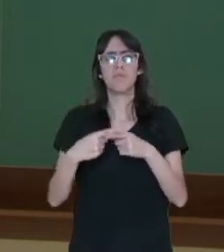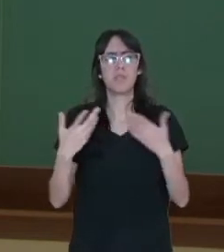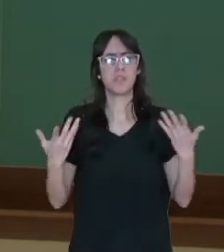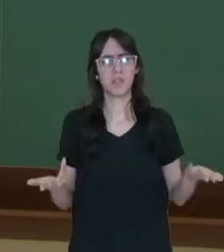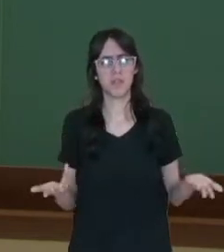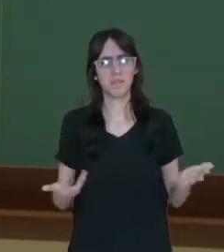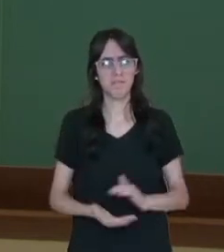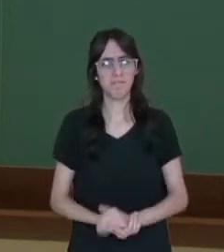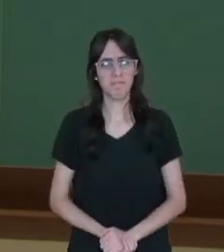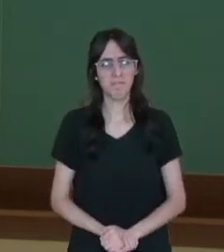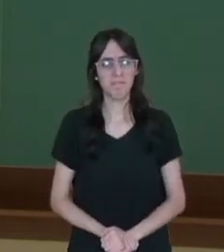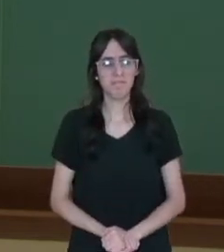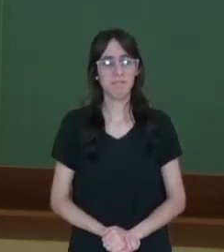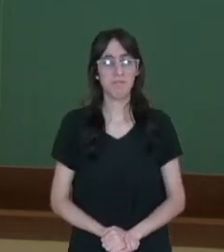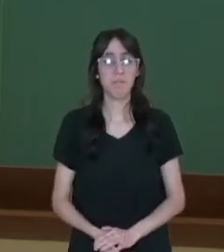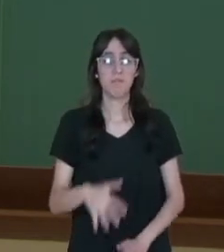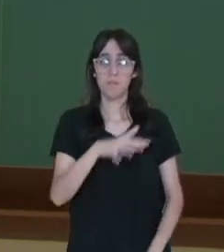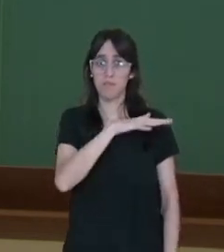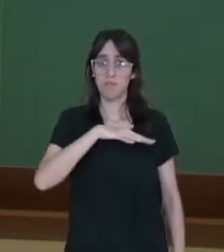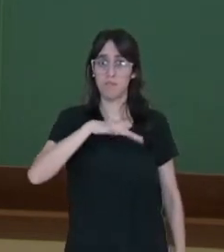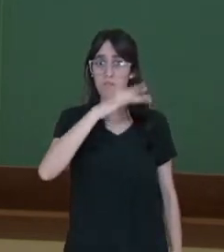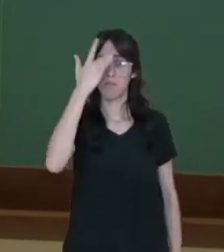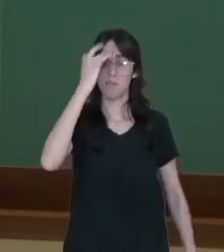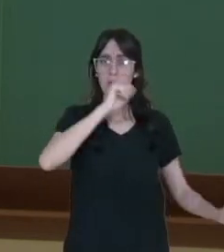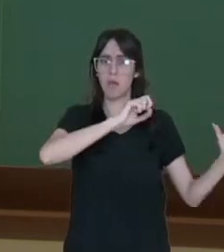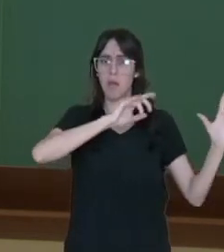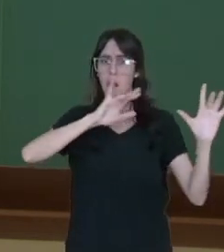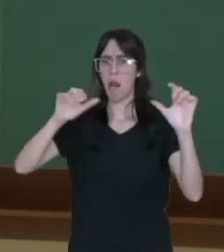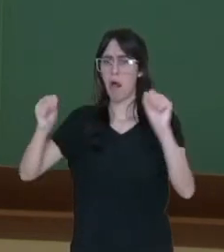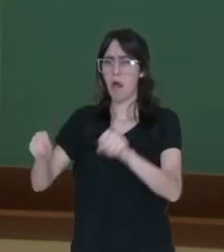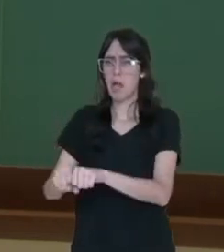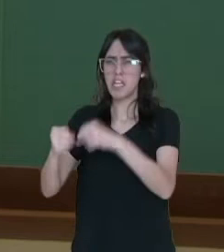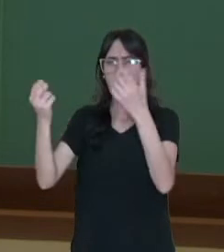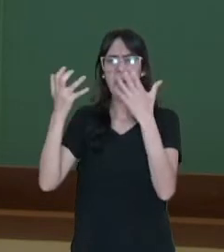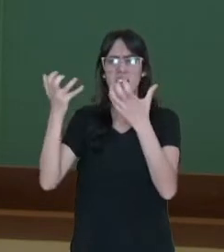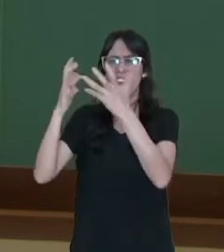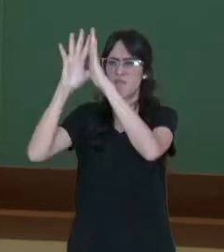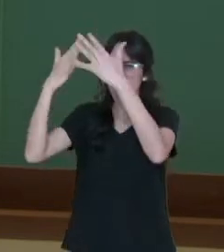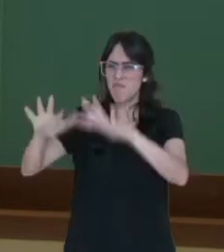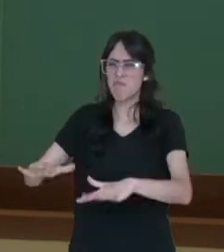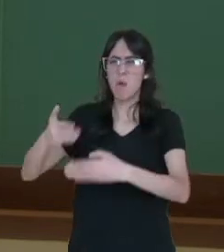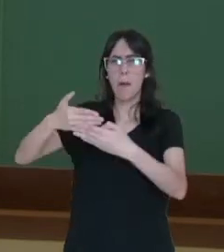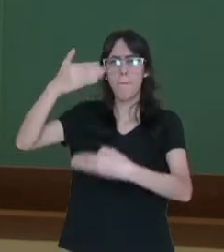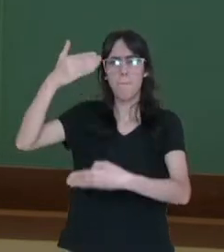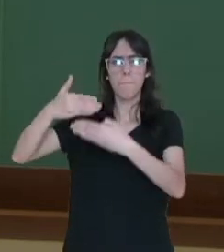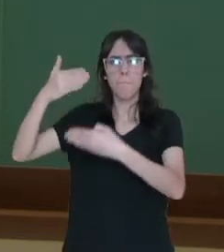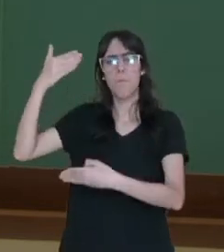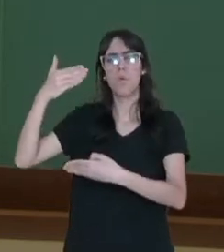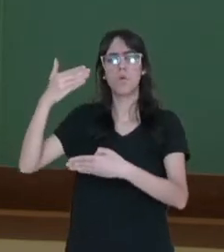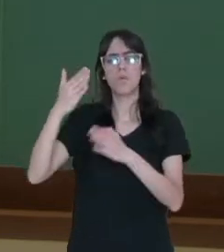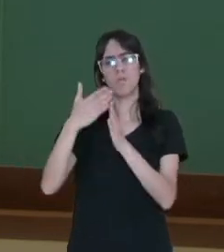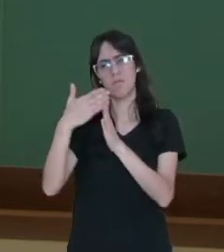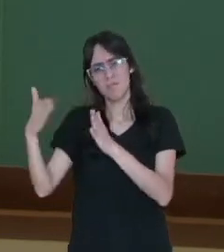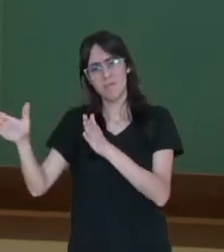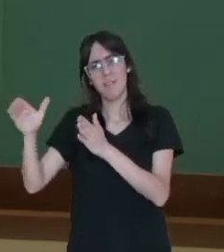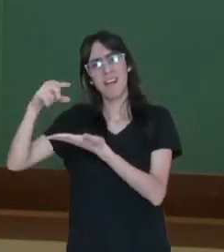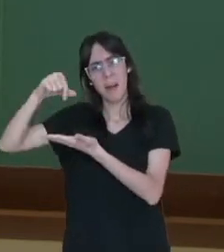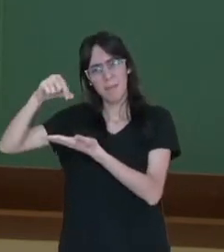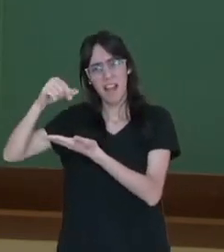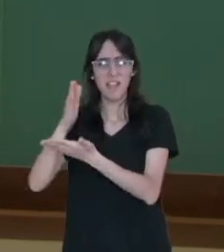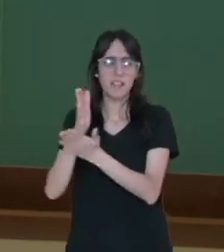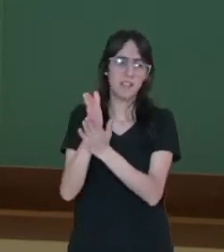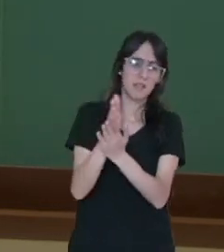mundo? As pessoas indo quebrar esse símbolo da divisão que havia entre meio mundo capitalista e meio